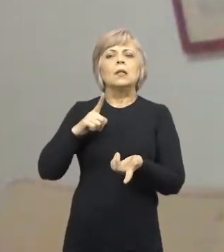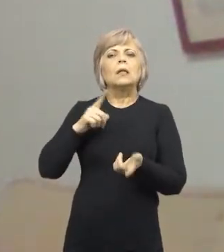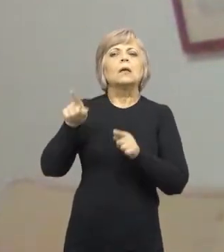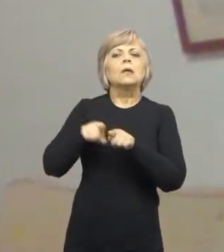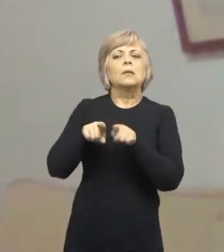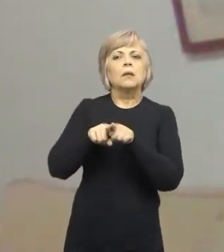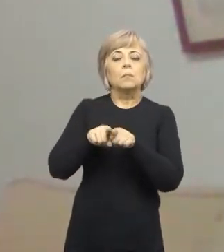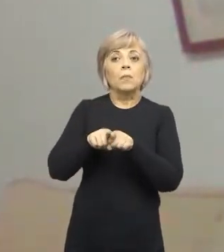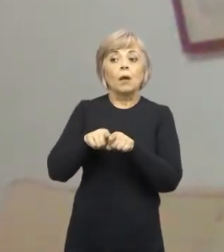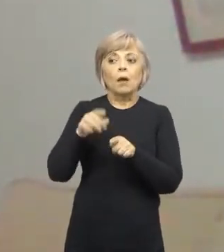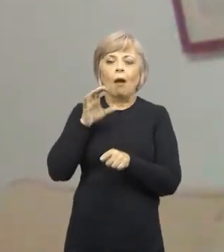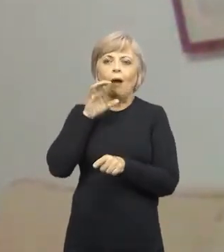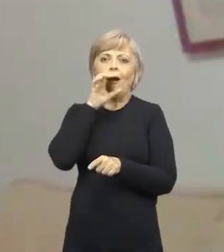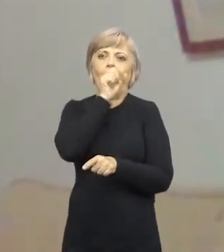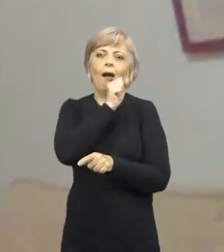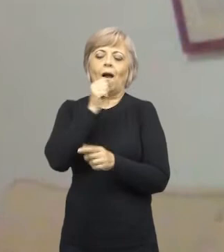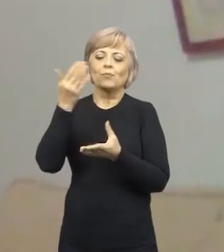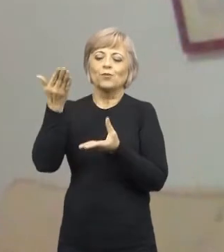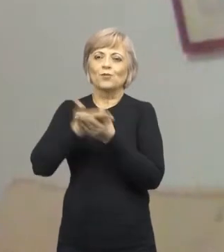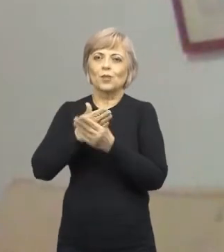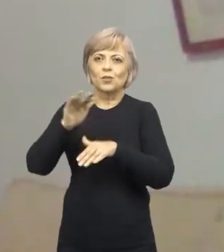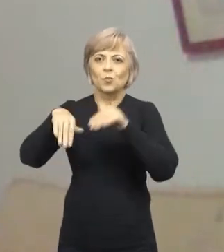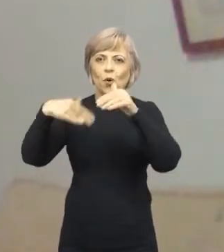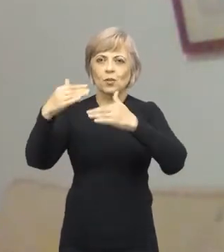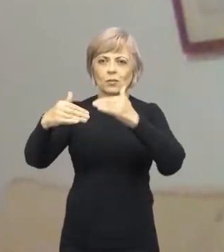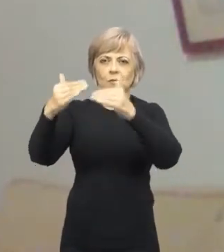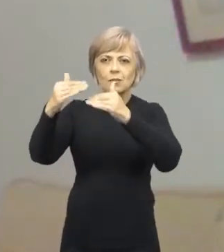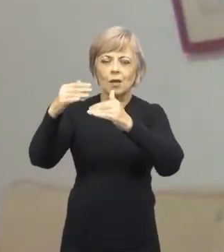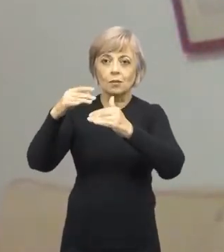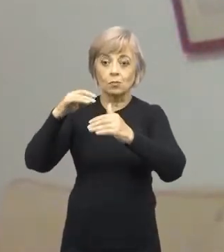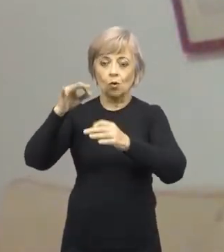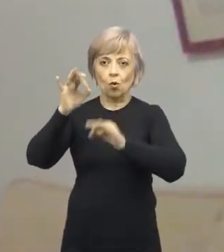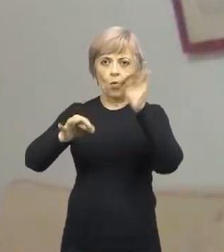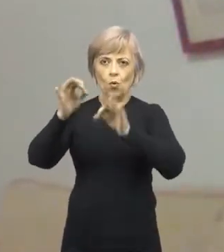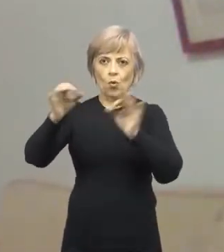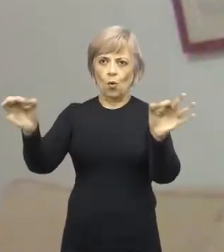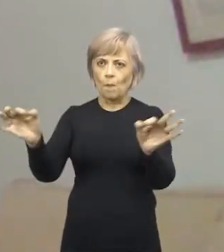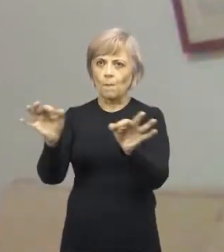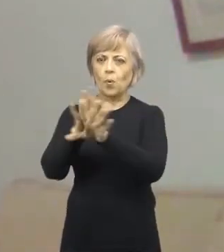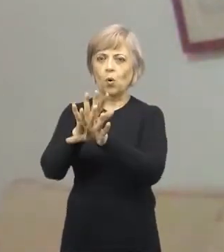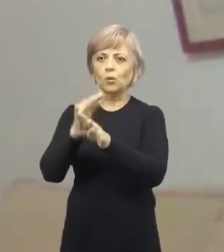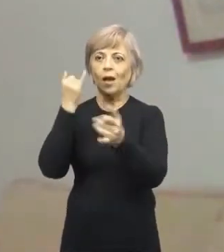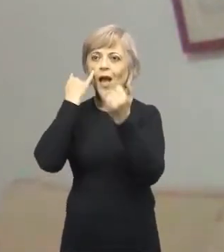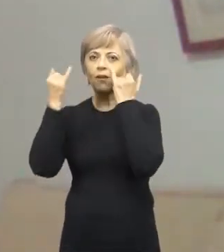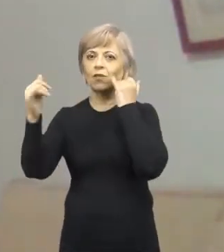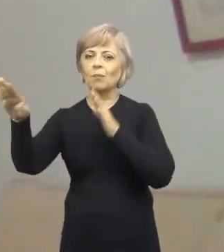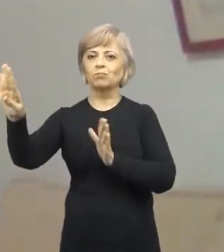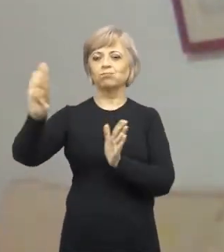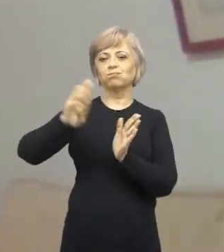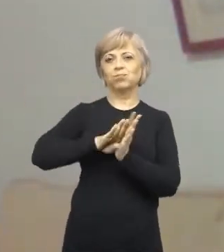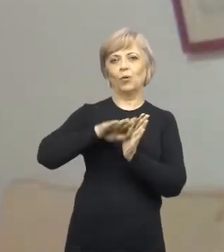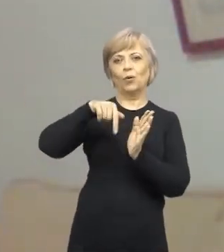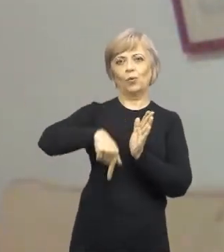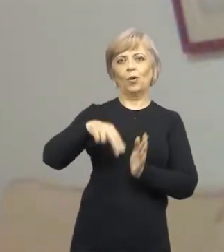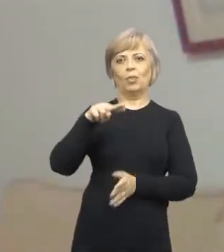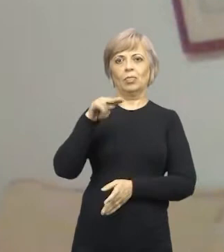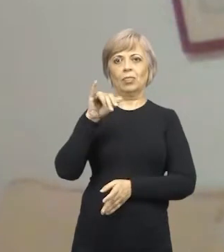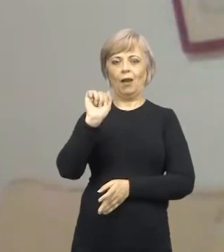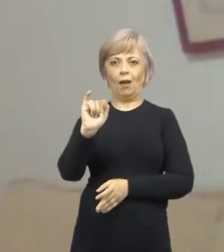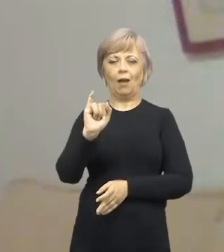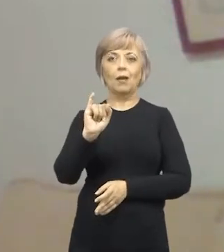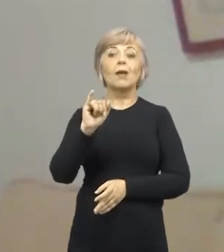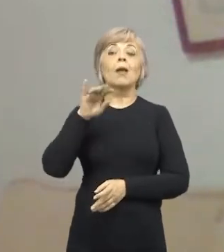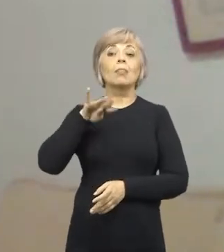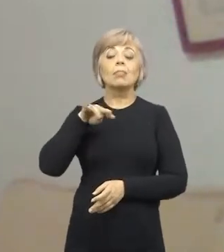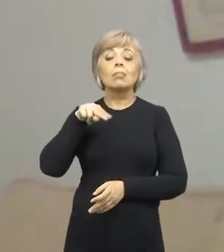e tão logo esses processos são julgados, essa informação vem para o NAI, e o NAI se